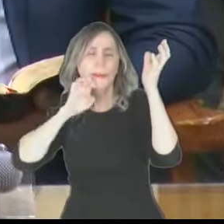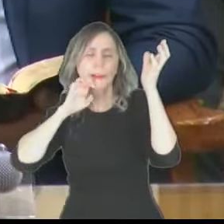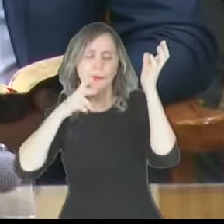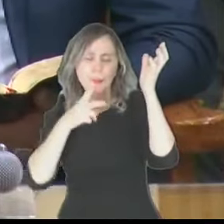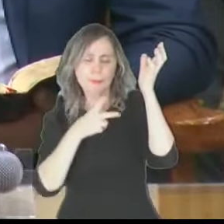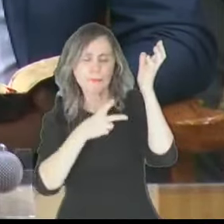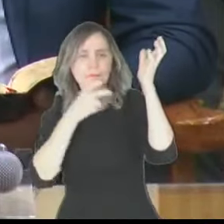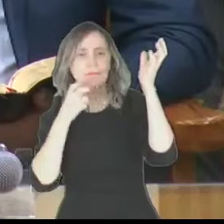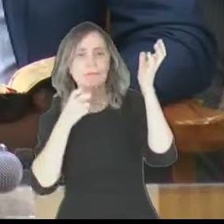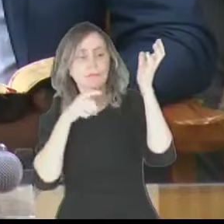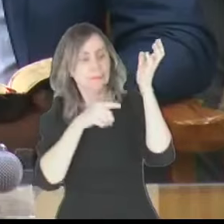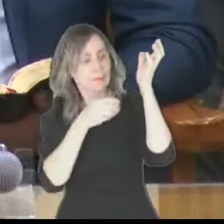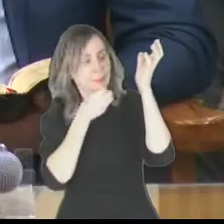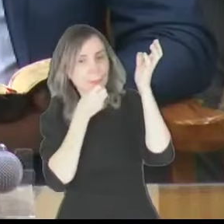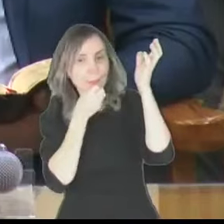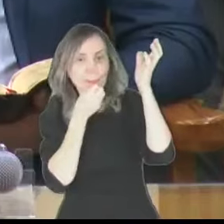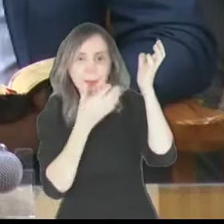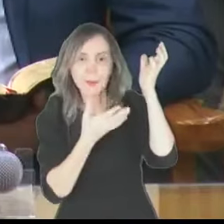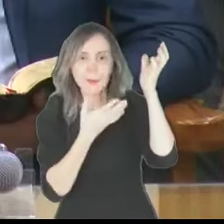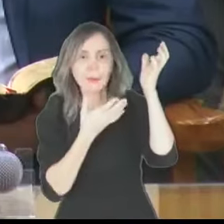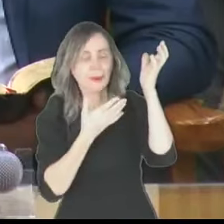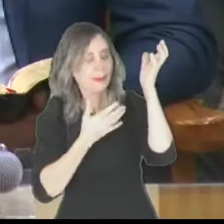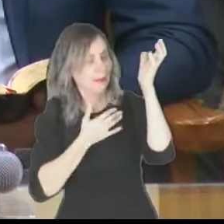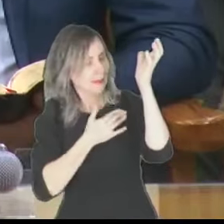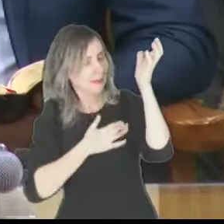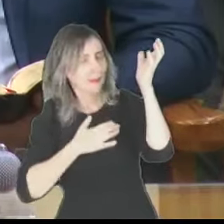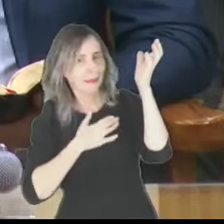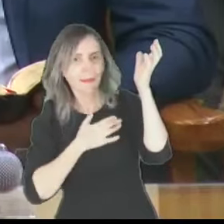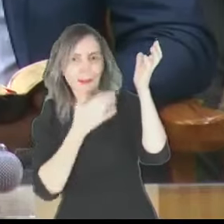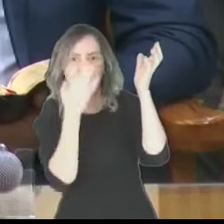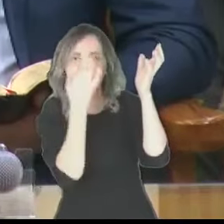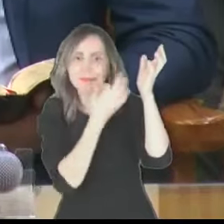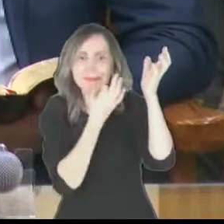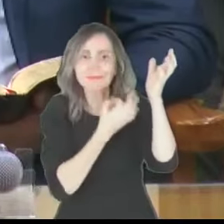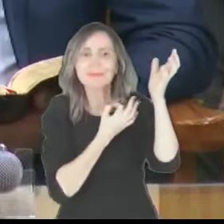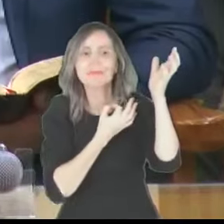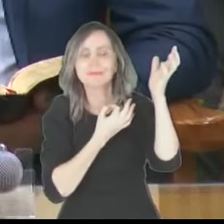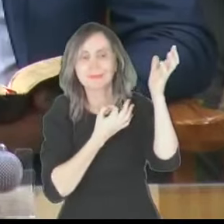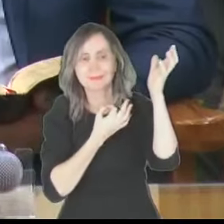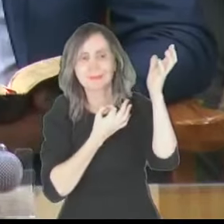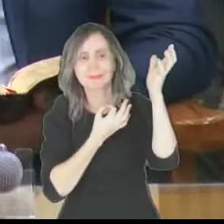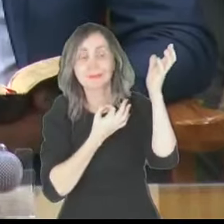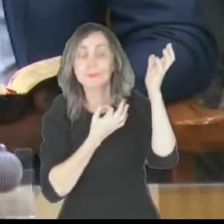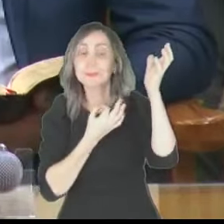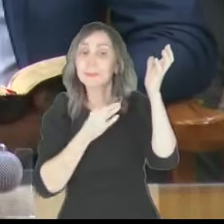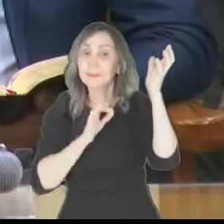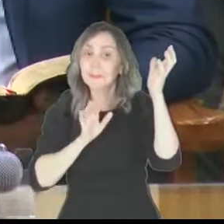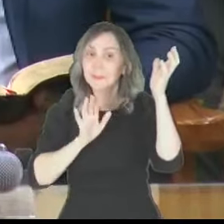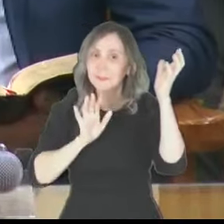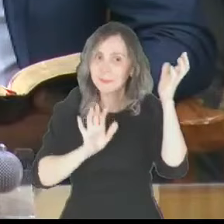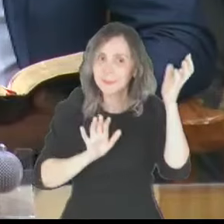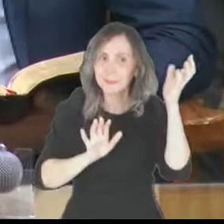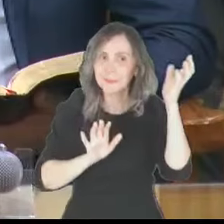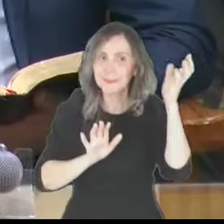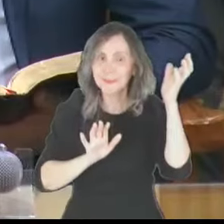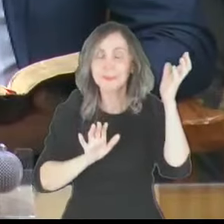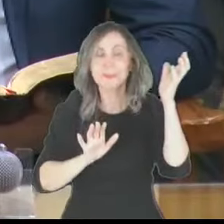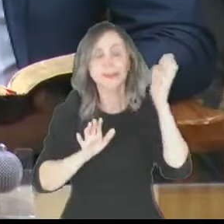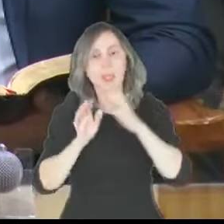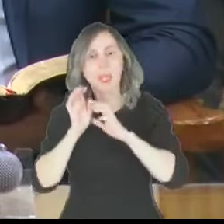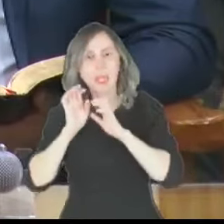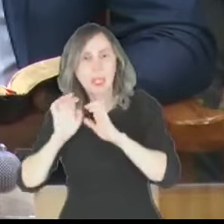Boa Agradável E perfeita Mas a lógica Do evangelho Não é